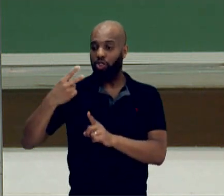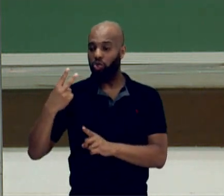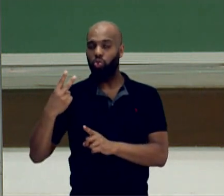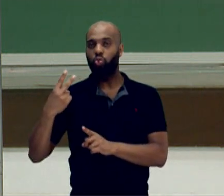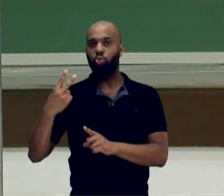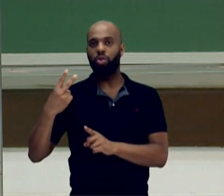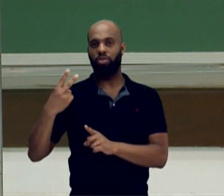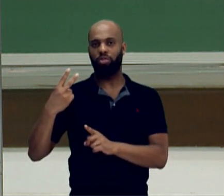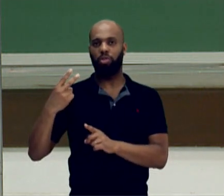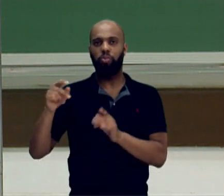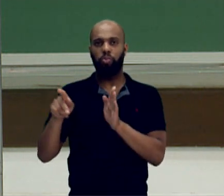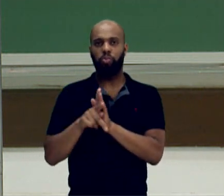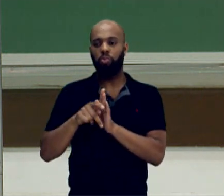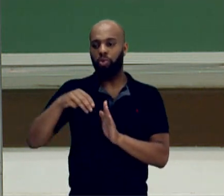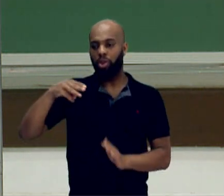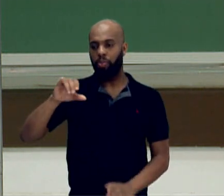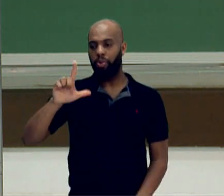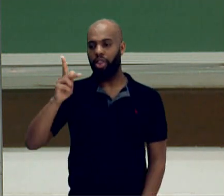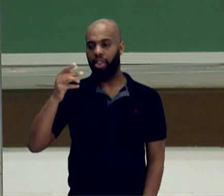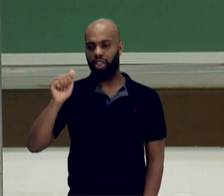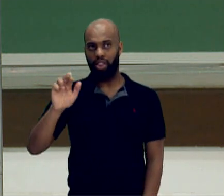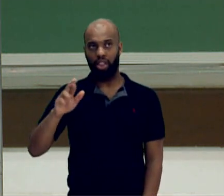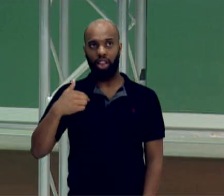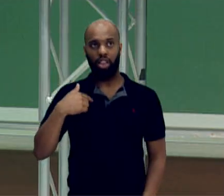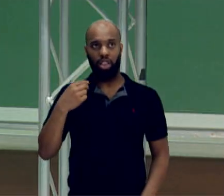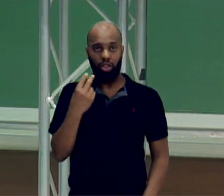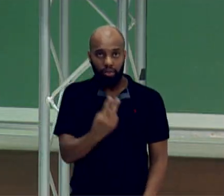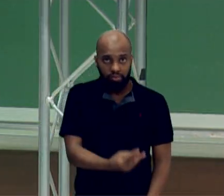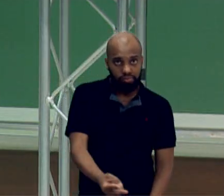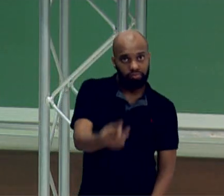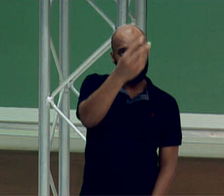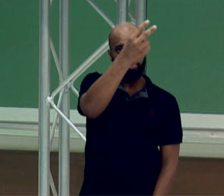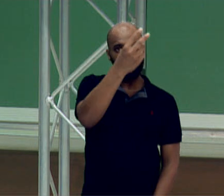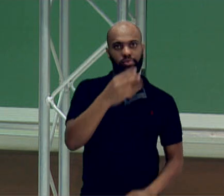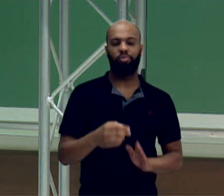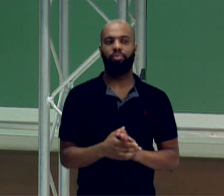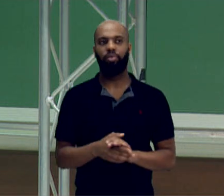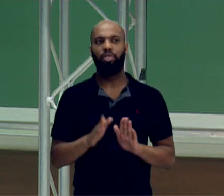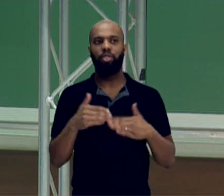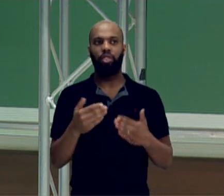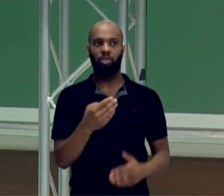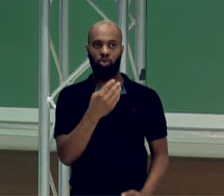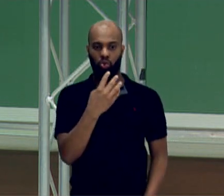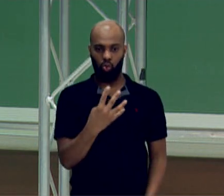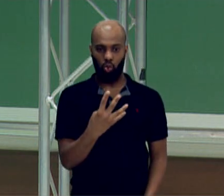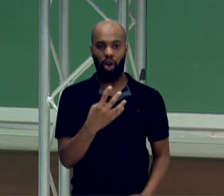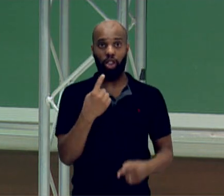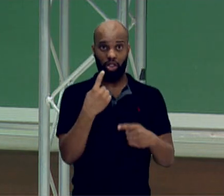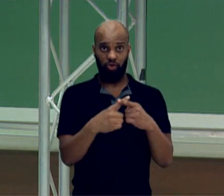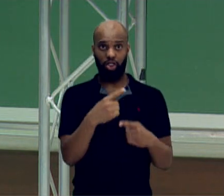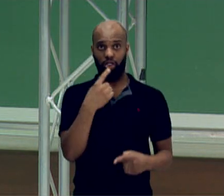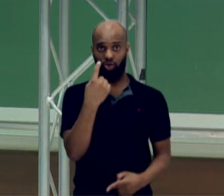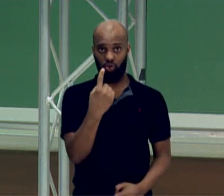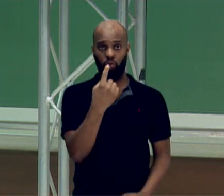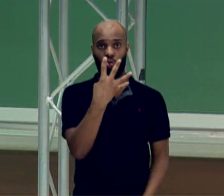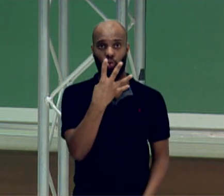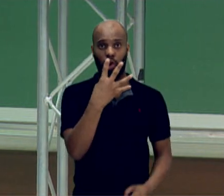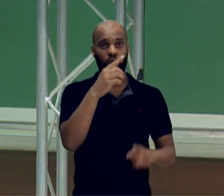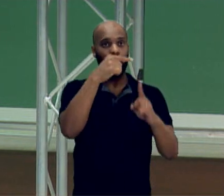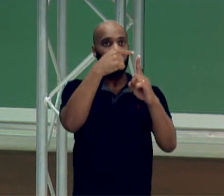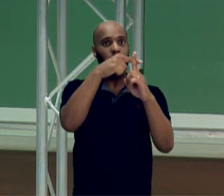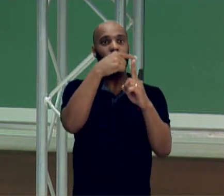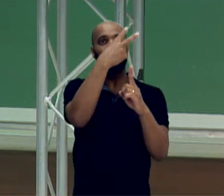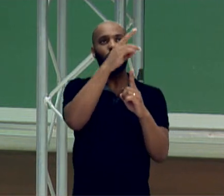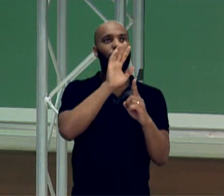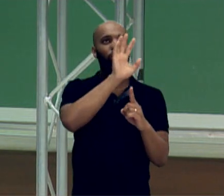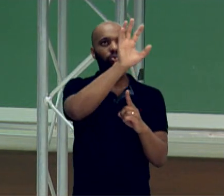milhar. Então, eu deixo reservado ali 2 unidades de milhar. Então, 4 vezes 1, 4, com mais o 2